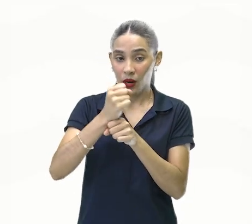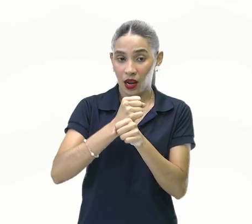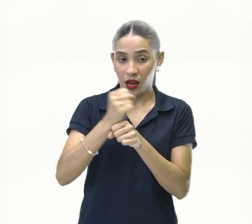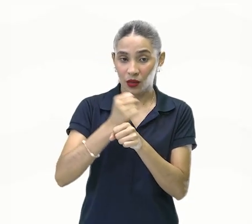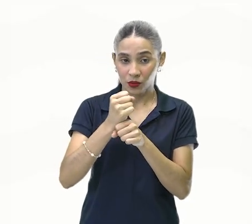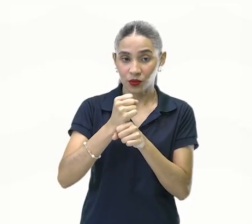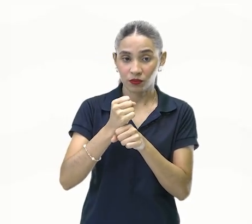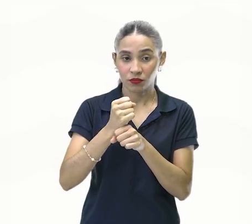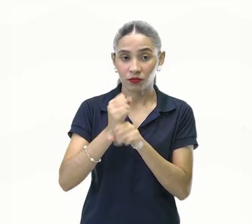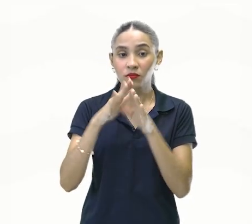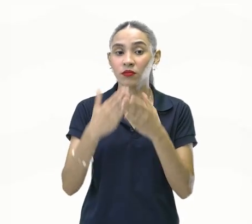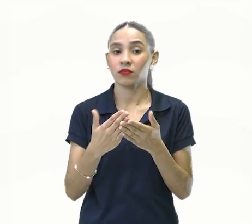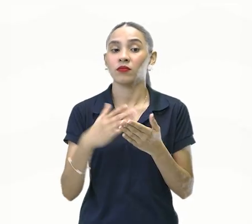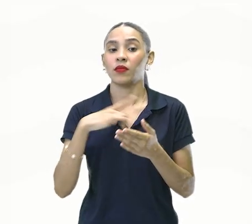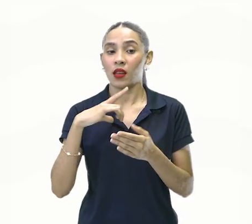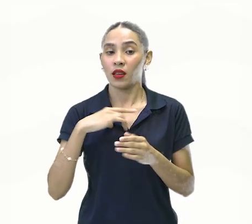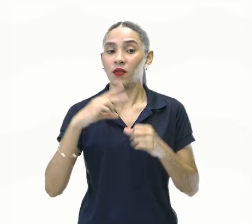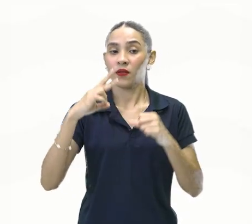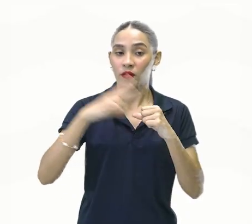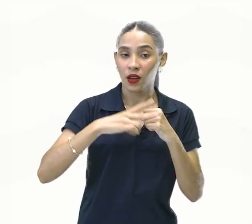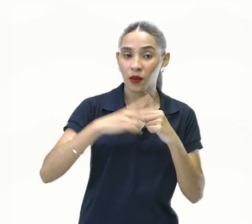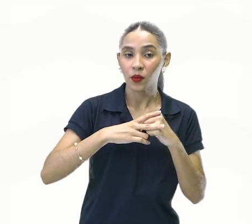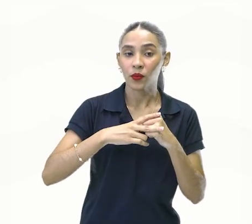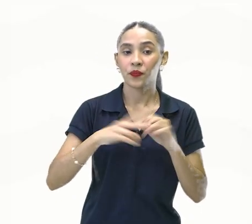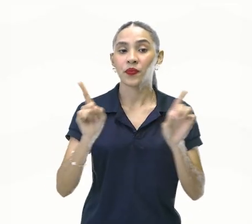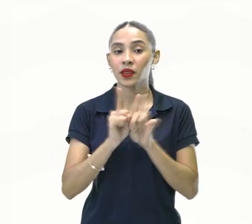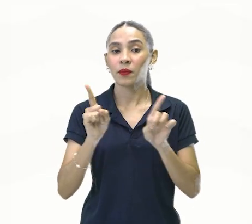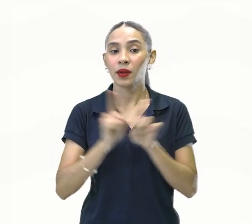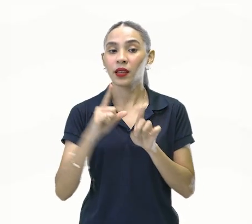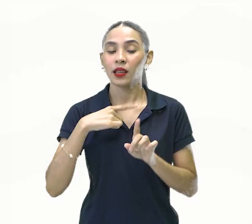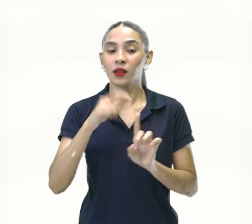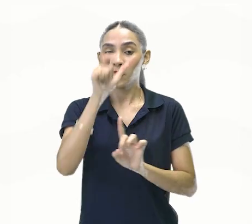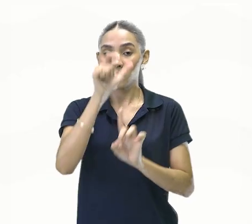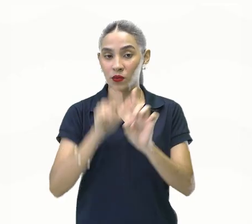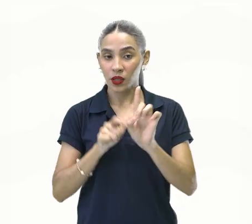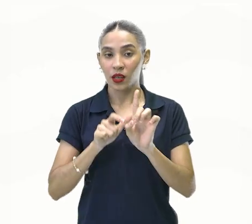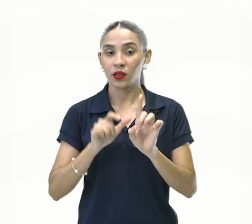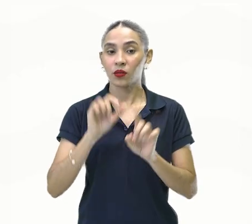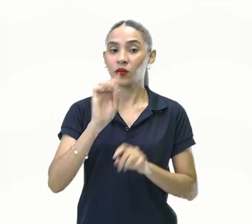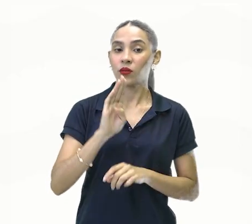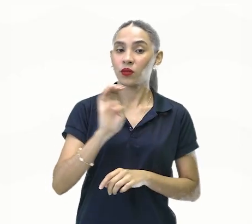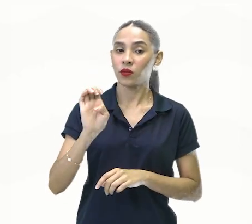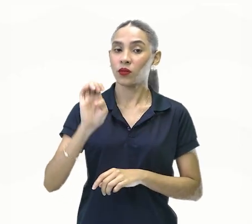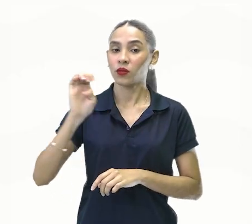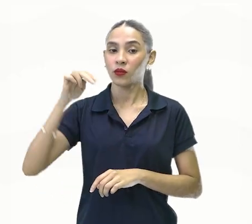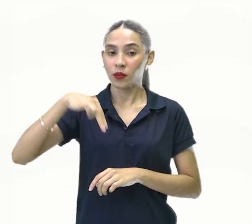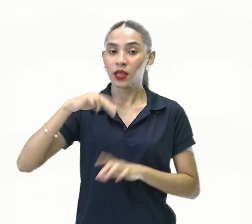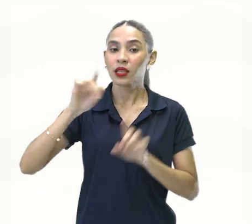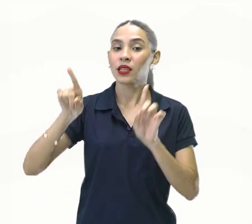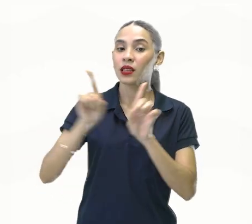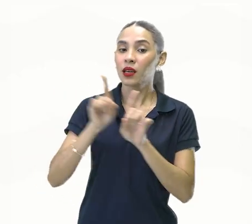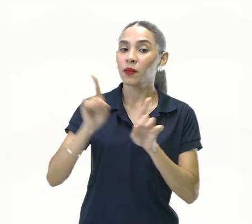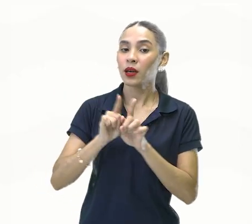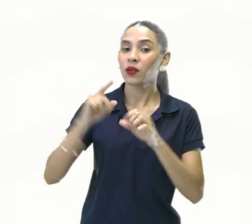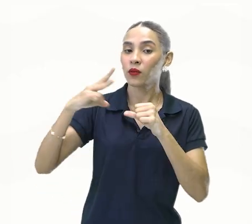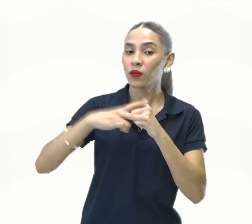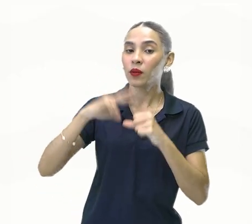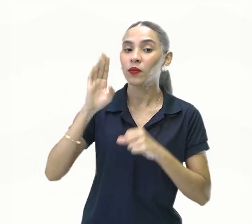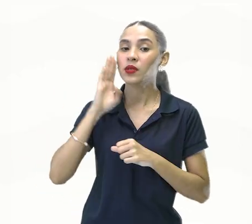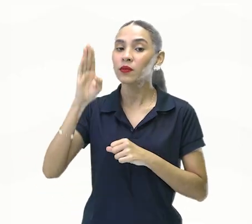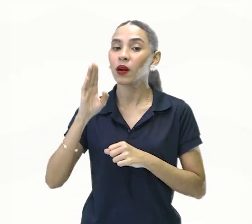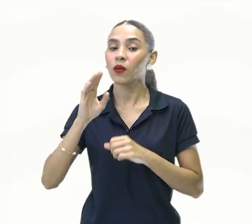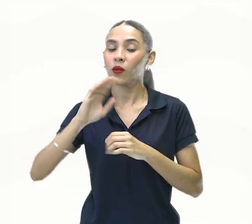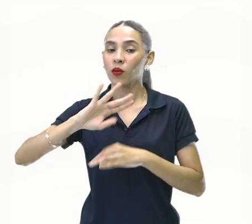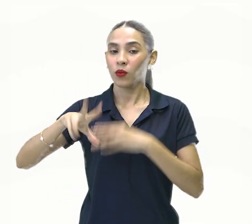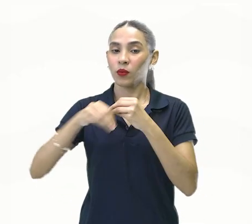longo? Então, tenho verbo, eu tenho o sujeito, been, wait, que é o verbo principal, acrescido